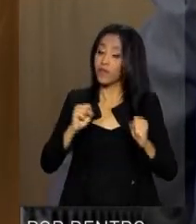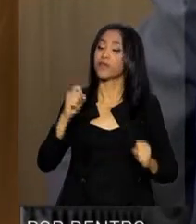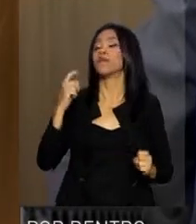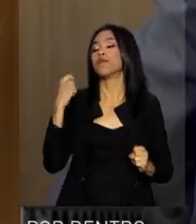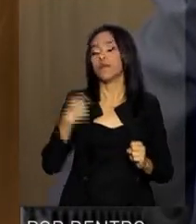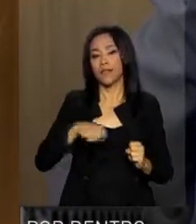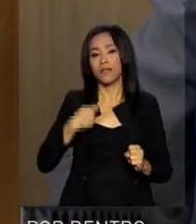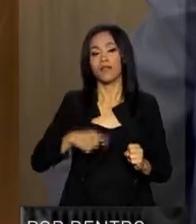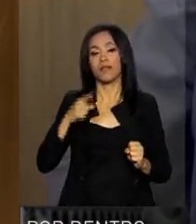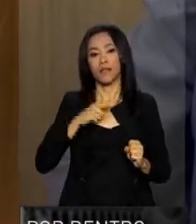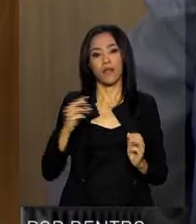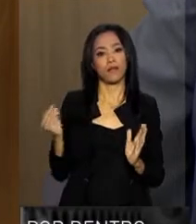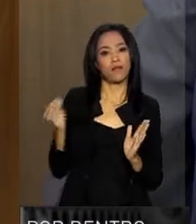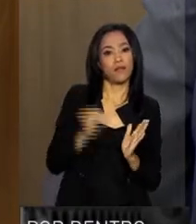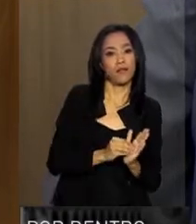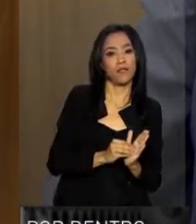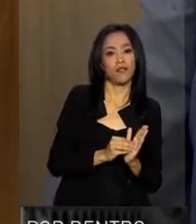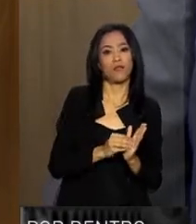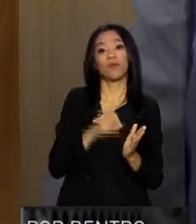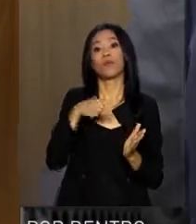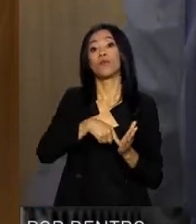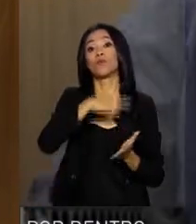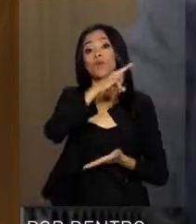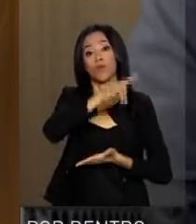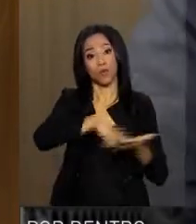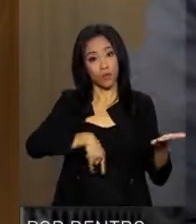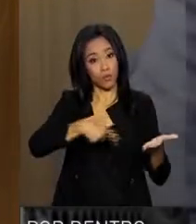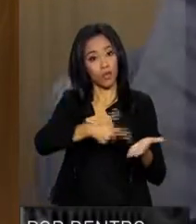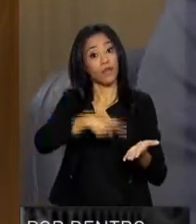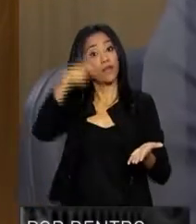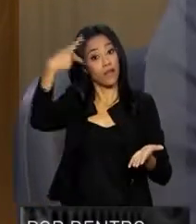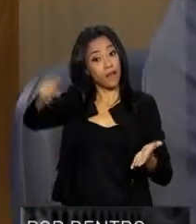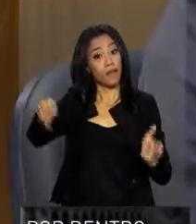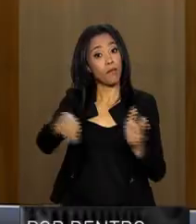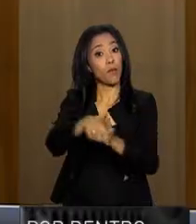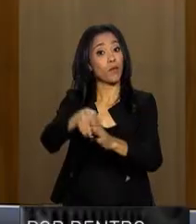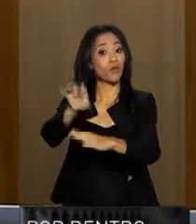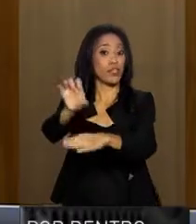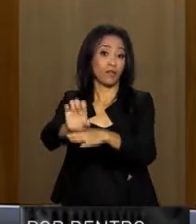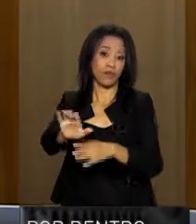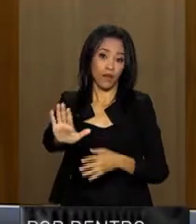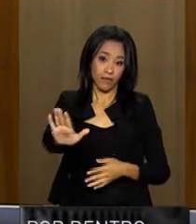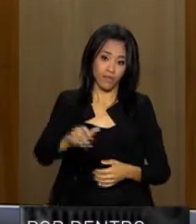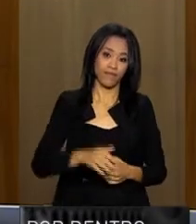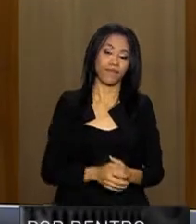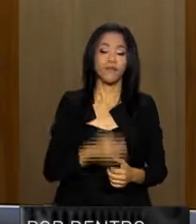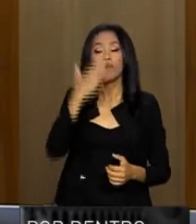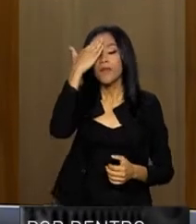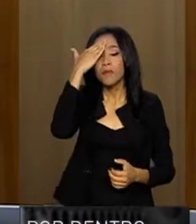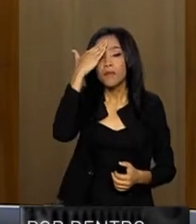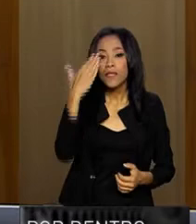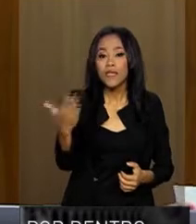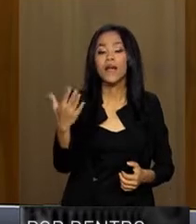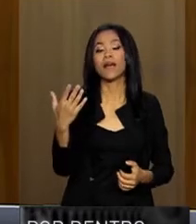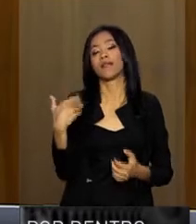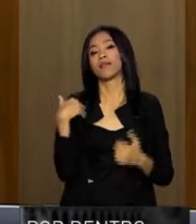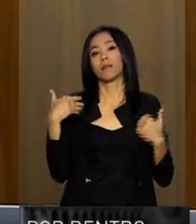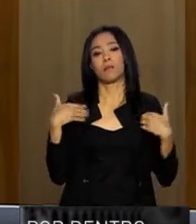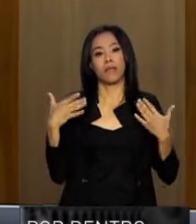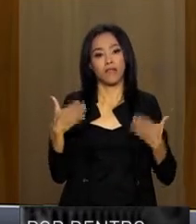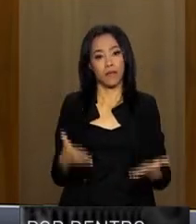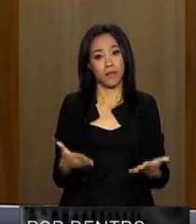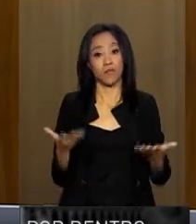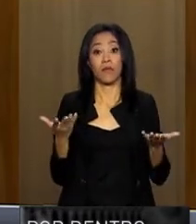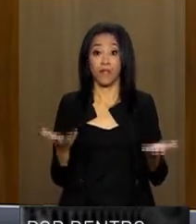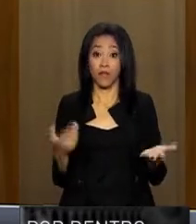contida dentro do licenciamento ambiental que é estadual obrigada a participação da márcia lima da rádio liberal de belém no pará e com essa